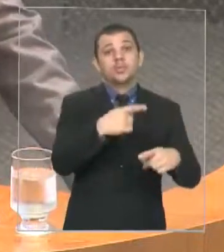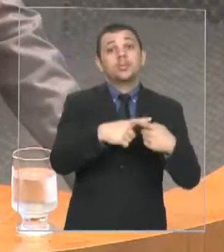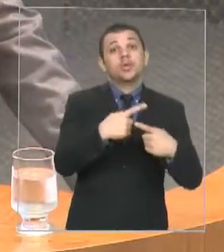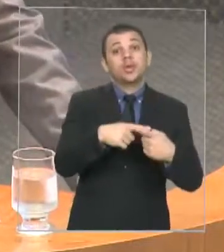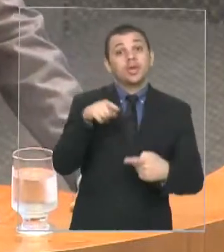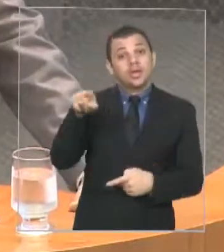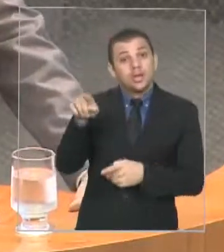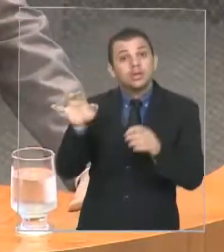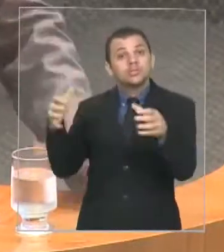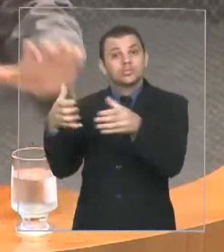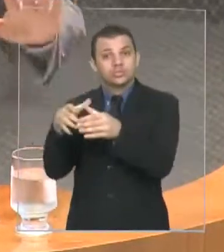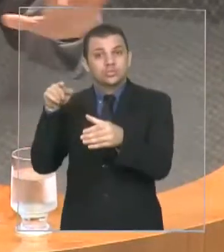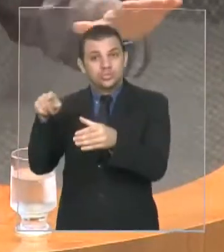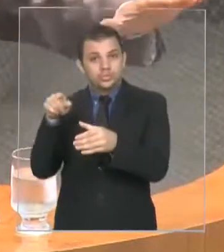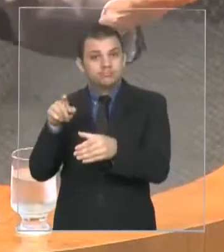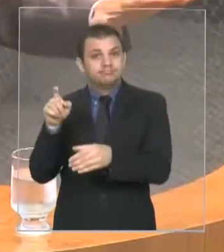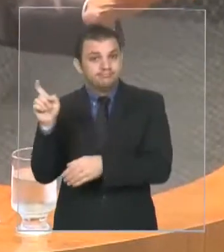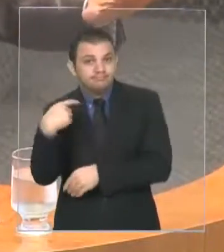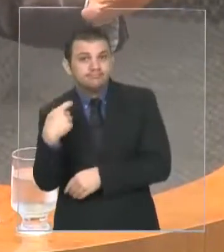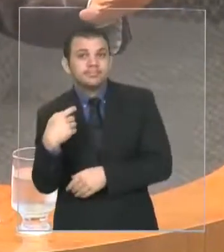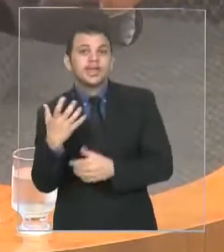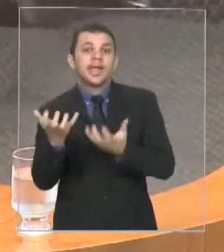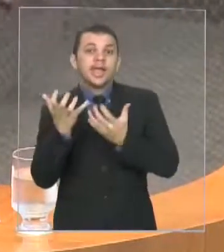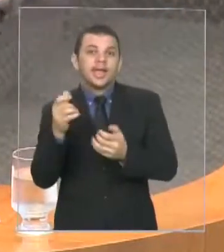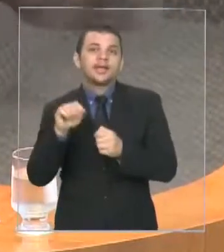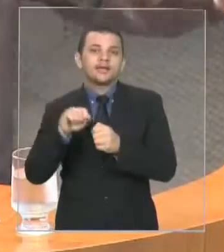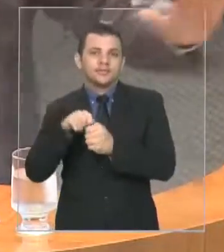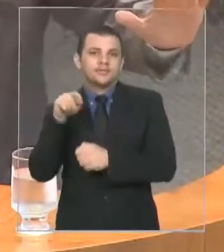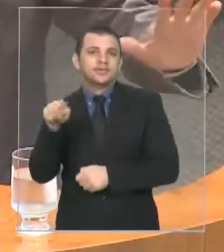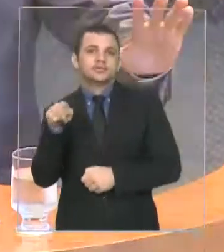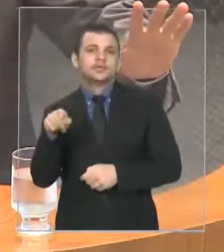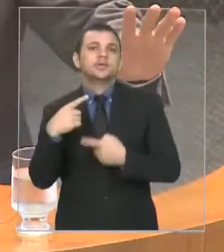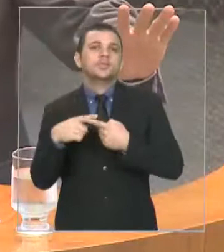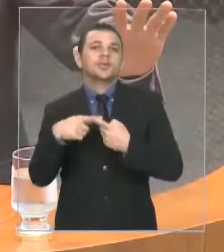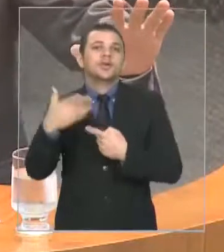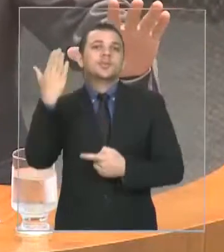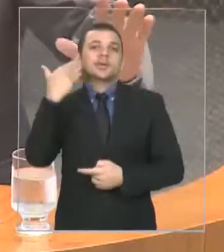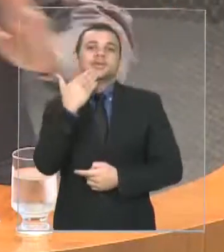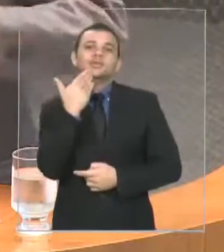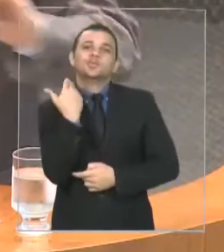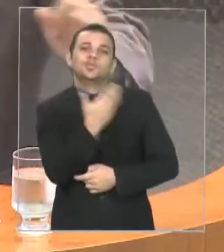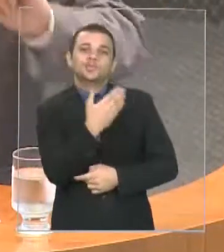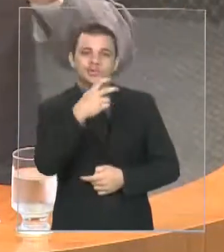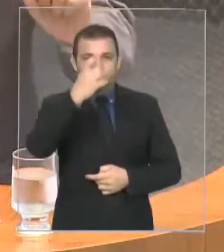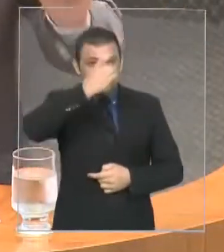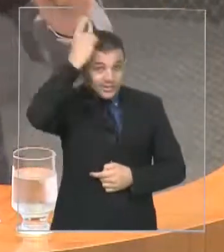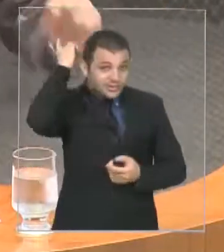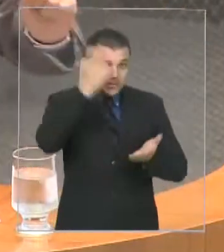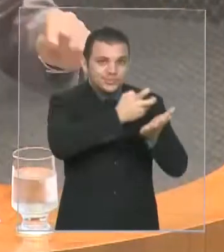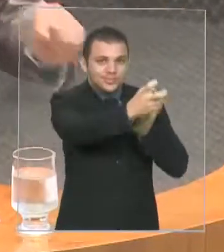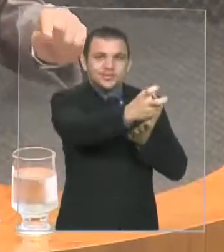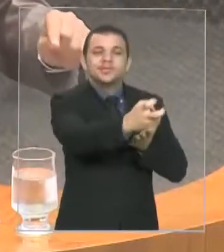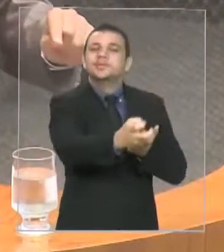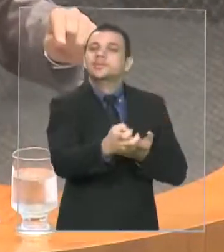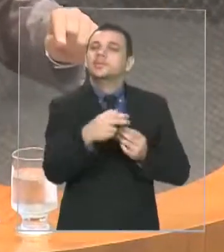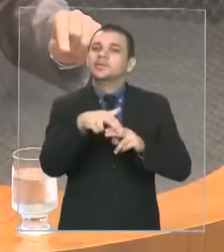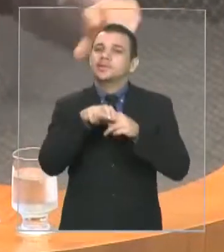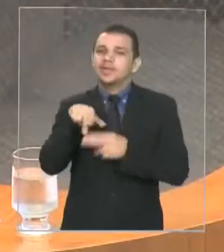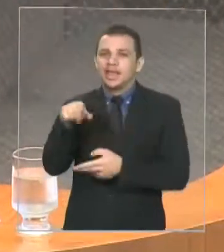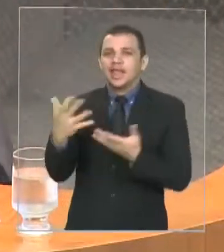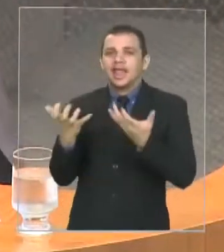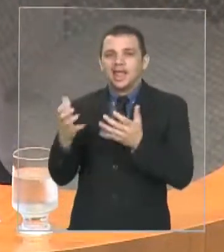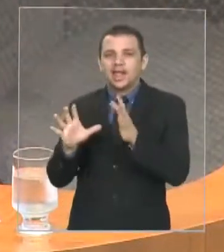presidente Dilma Rousseff. Eles queriam isso, não era por causa da corrupção, porque se fosse por causa da